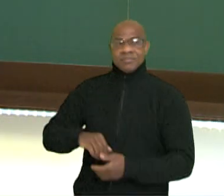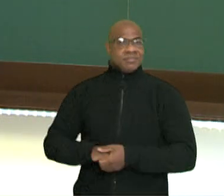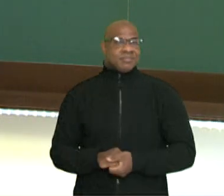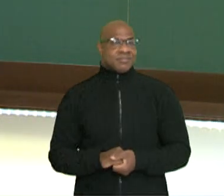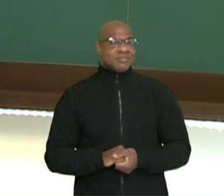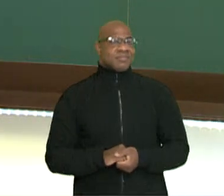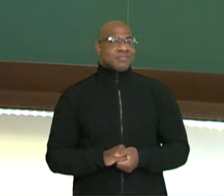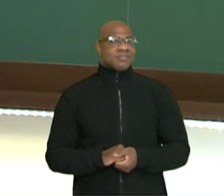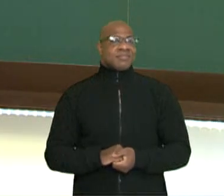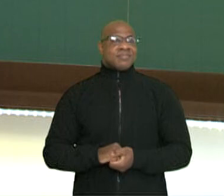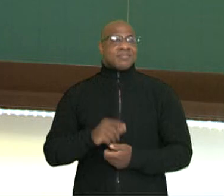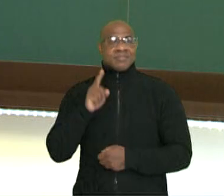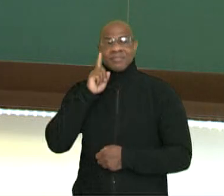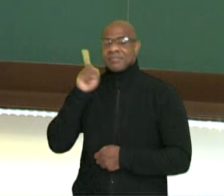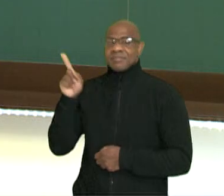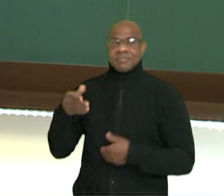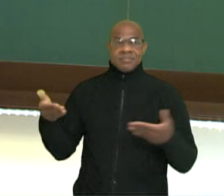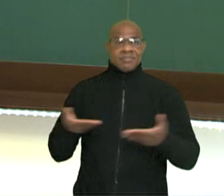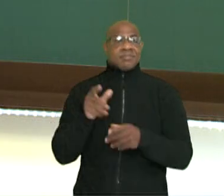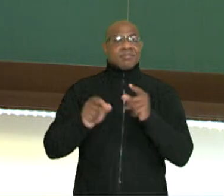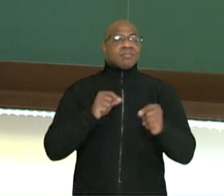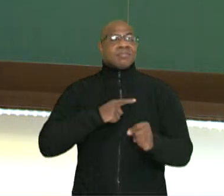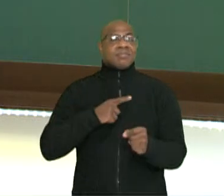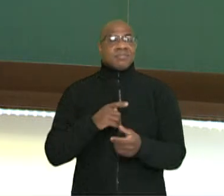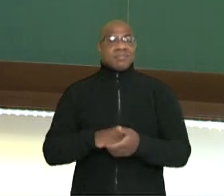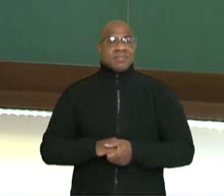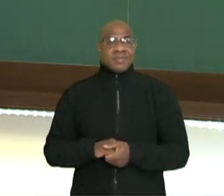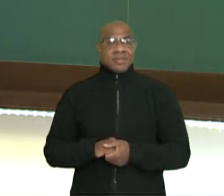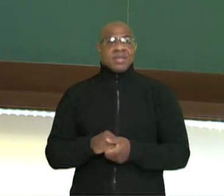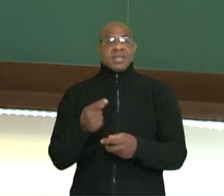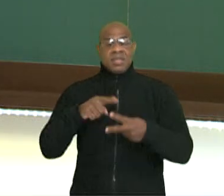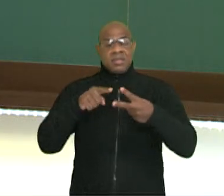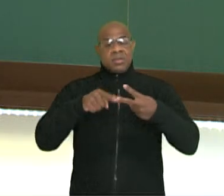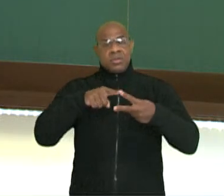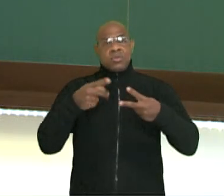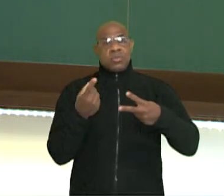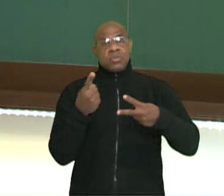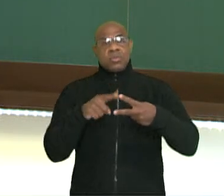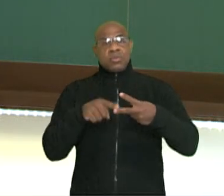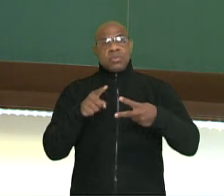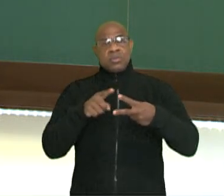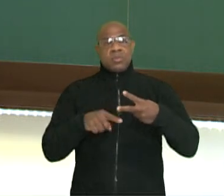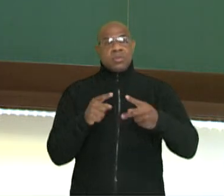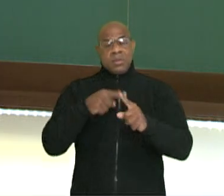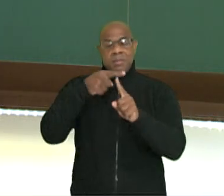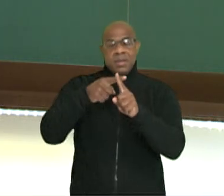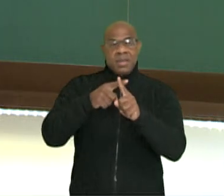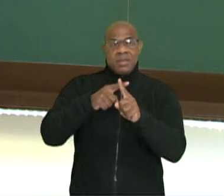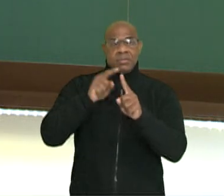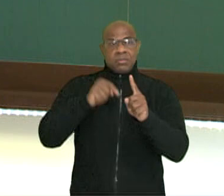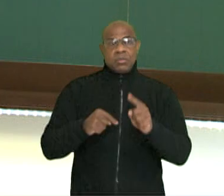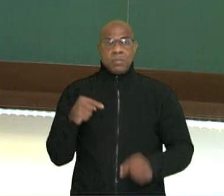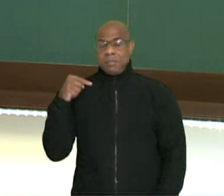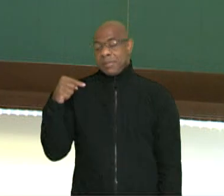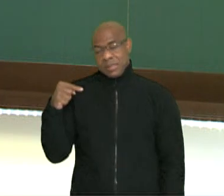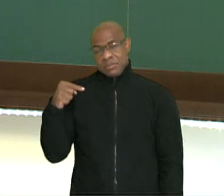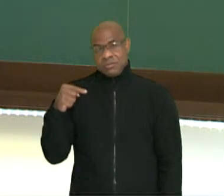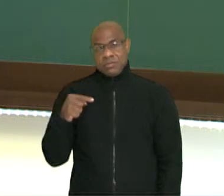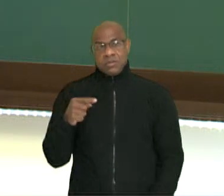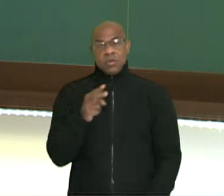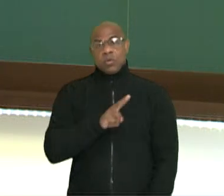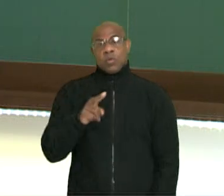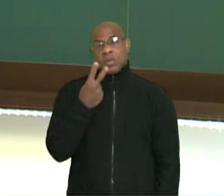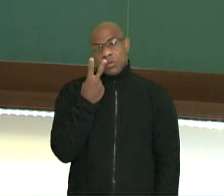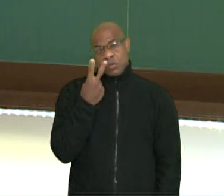1, 2. E nesse momento é o momento que a gente divide as duas opções, né? Uma conta usando o mais e a outra usando o